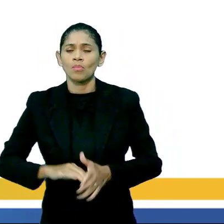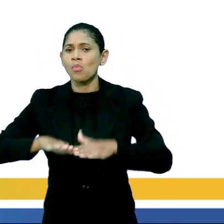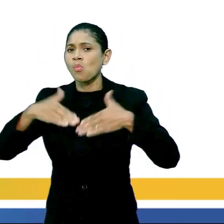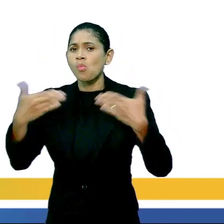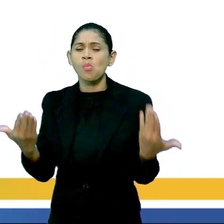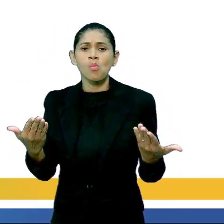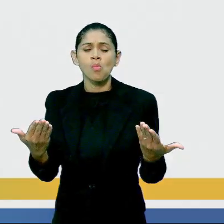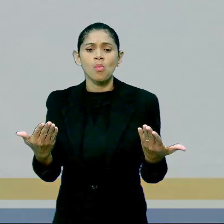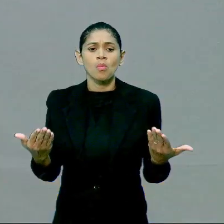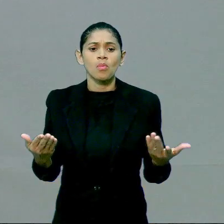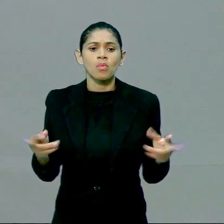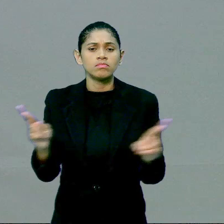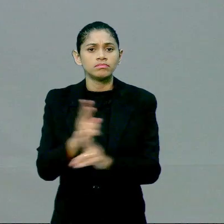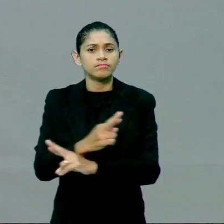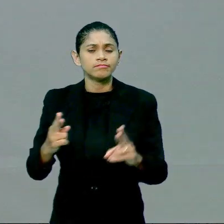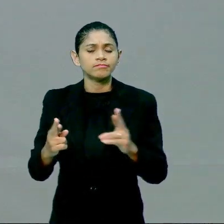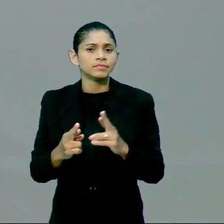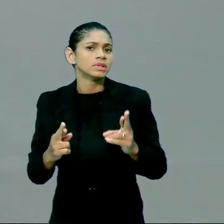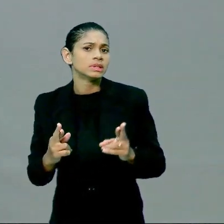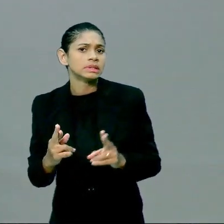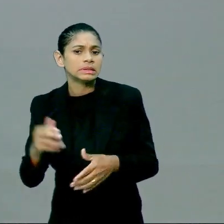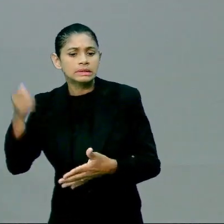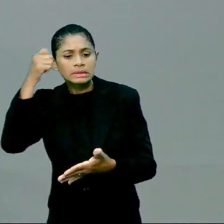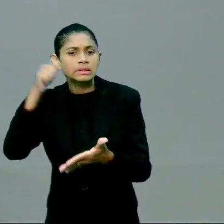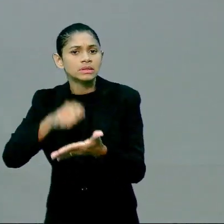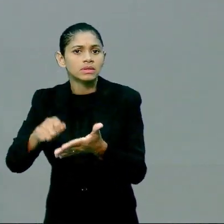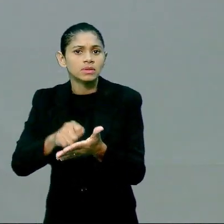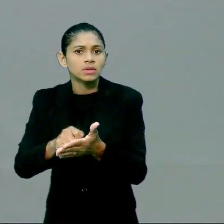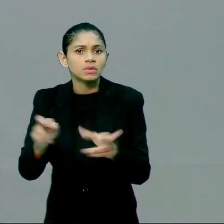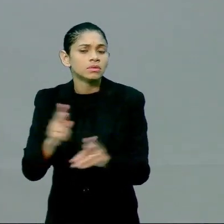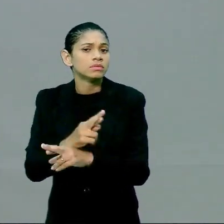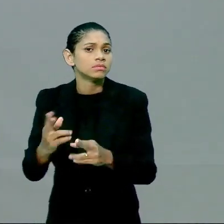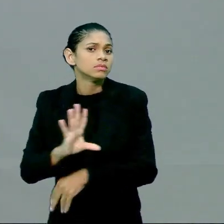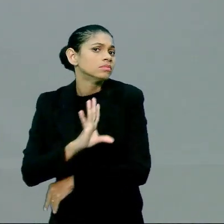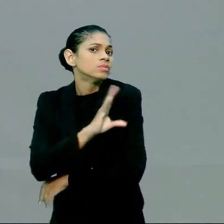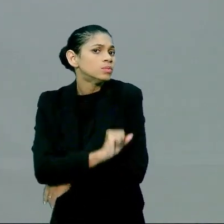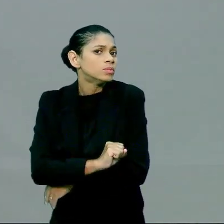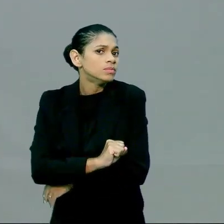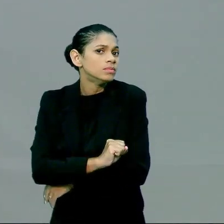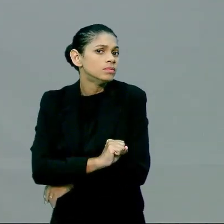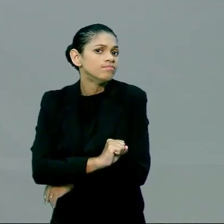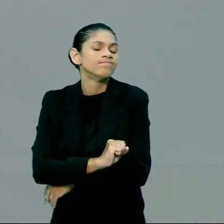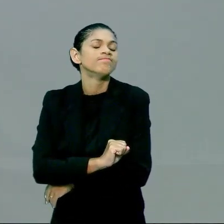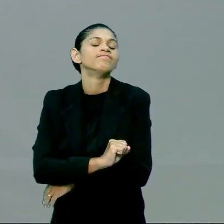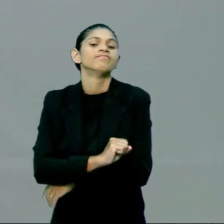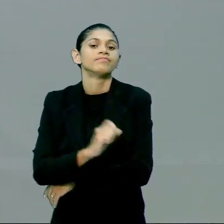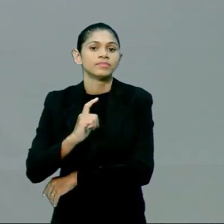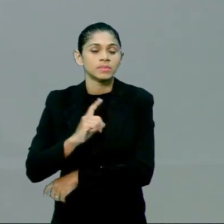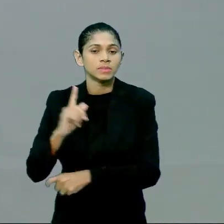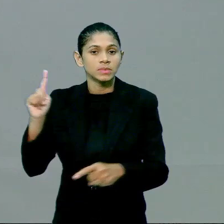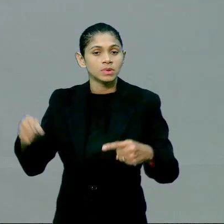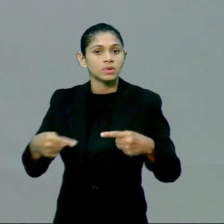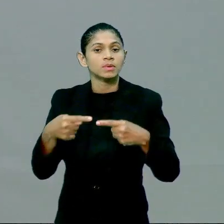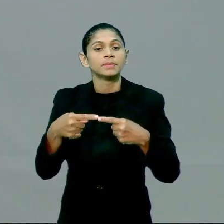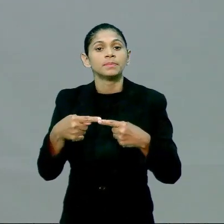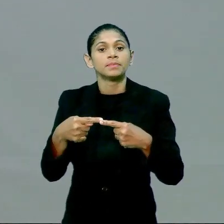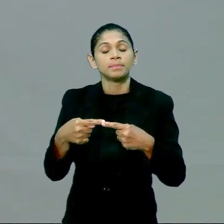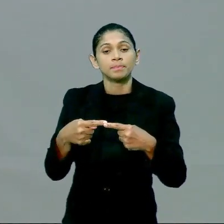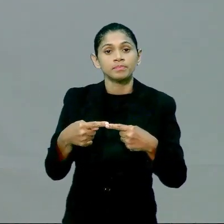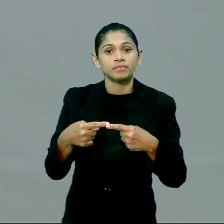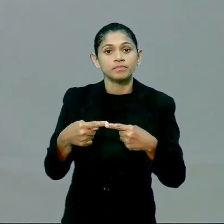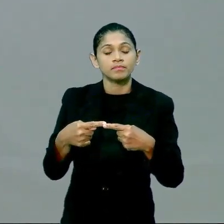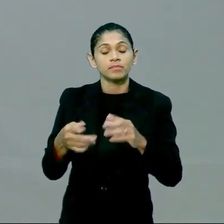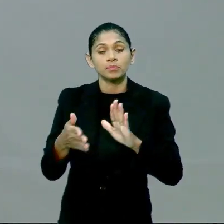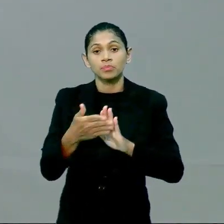com a terceira geração do romantismo. Então, como a gente sabe, ou como eu já falei, essa vinculação ela se trata